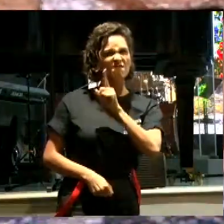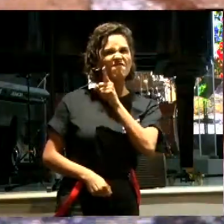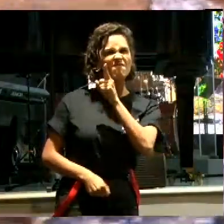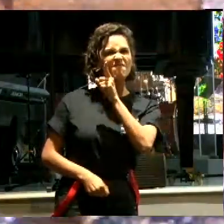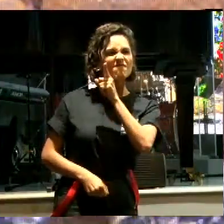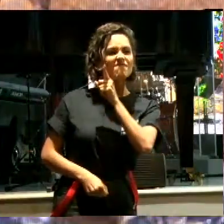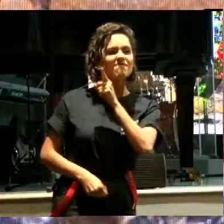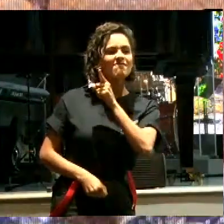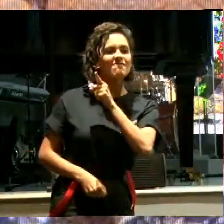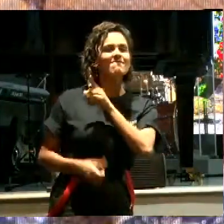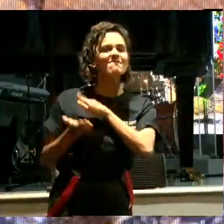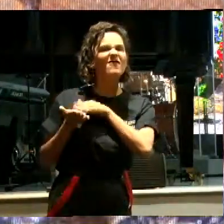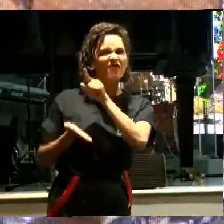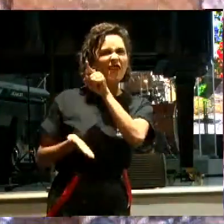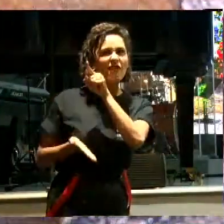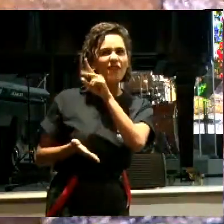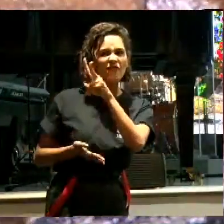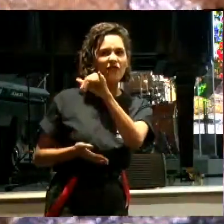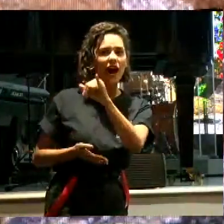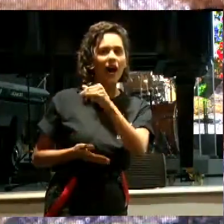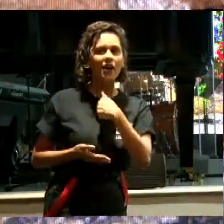muita coisa cuspida,